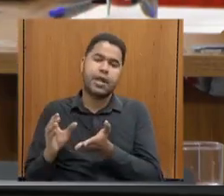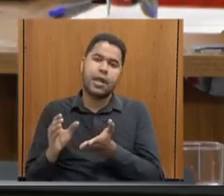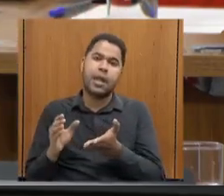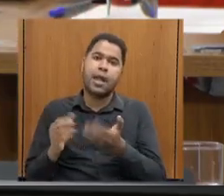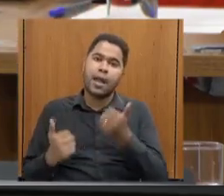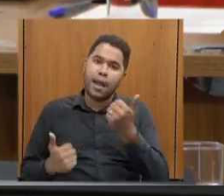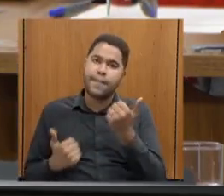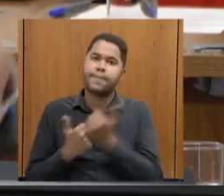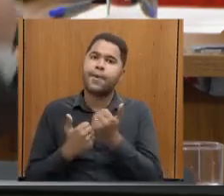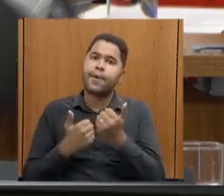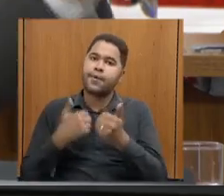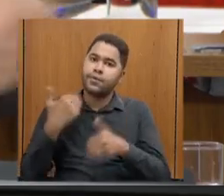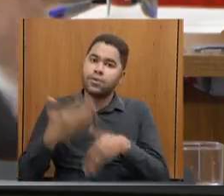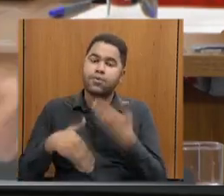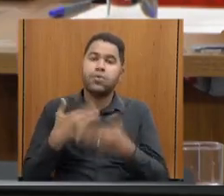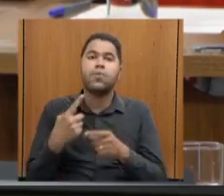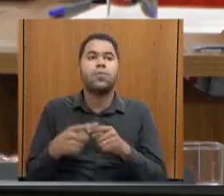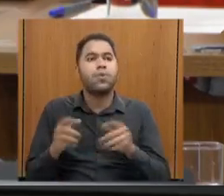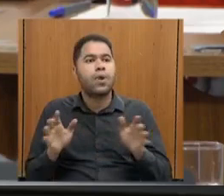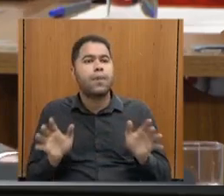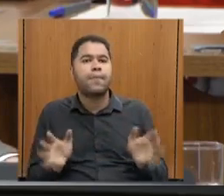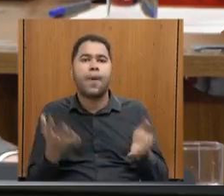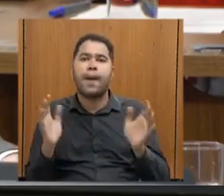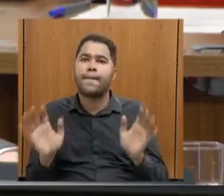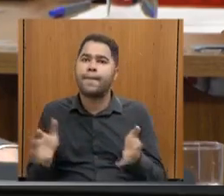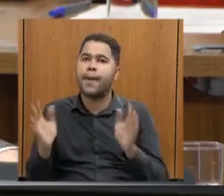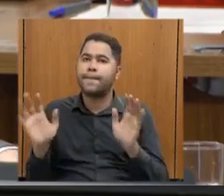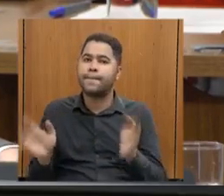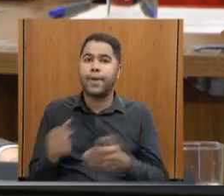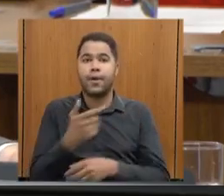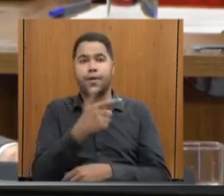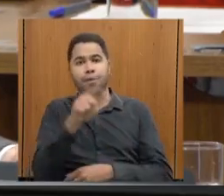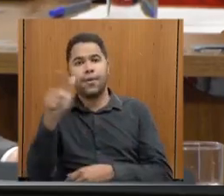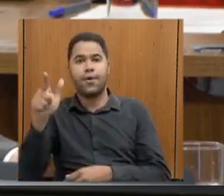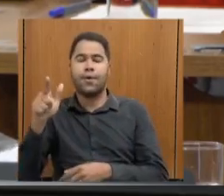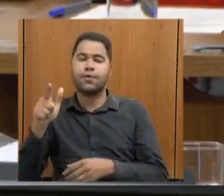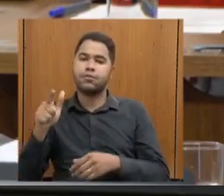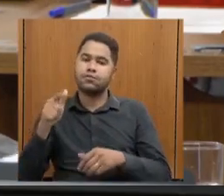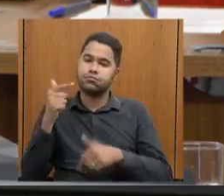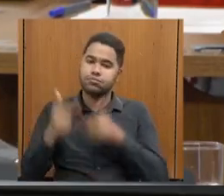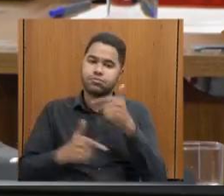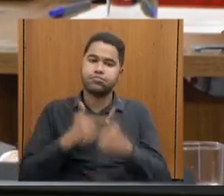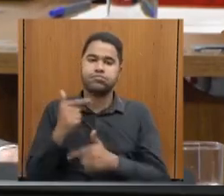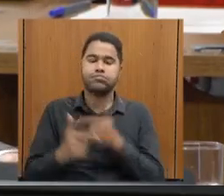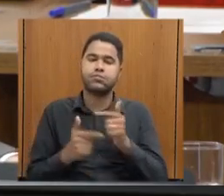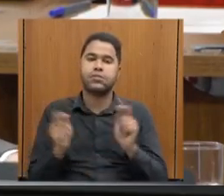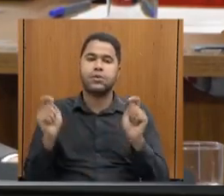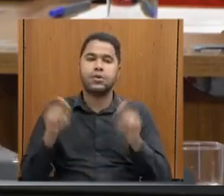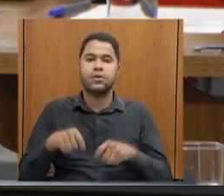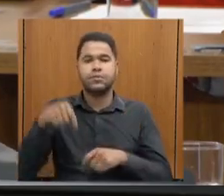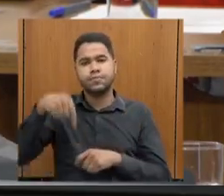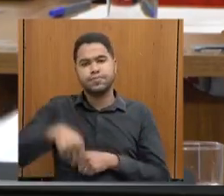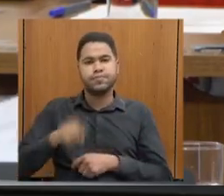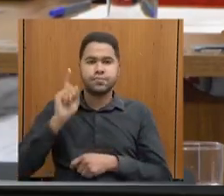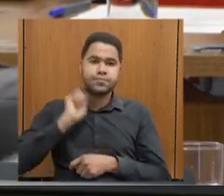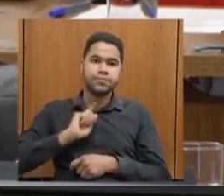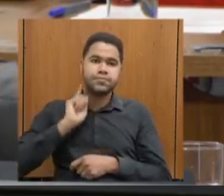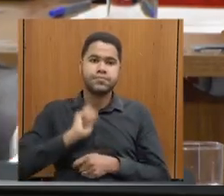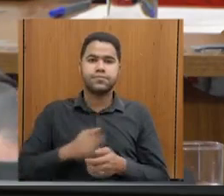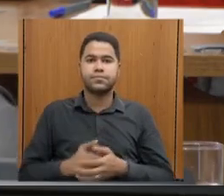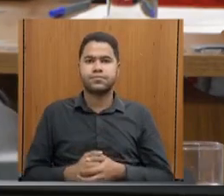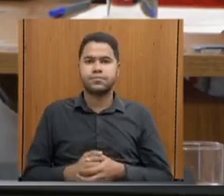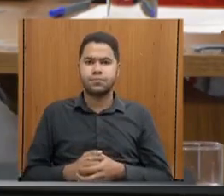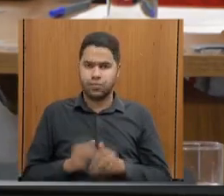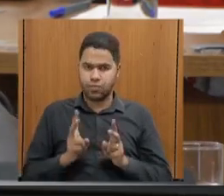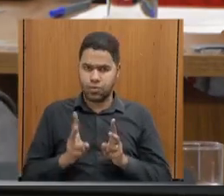apoia muito desenvolvimento porque estimula é outras atividades a poderem vir para Minas nós